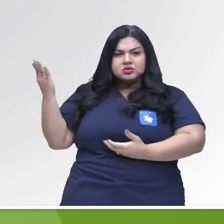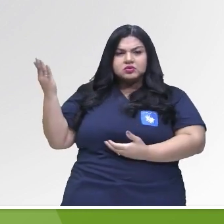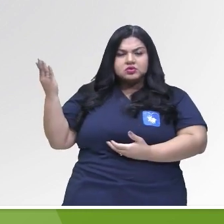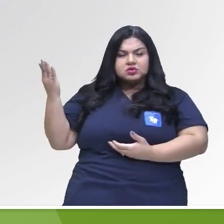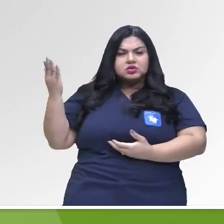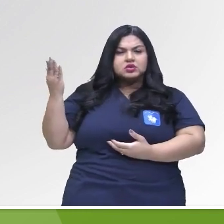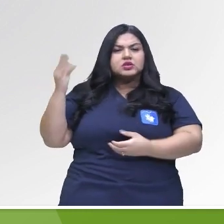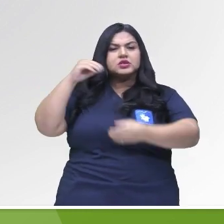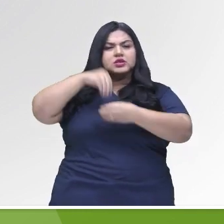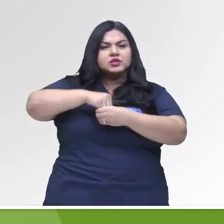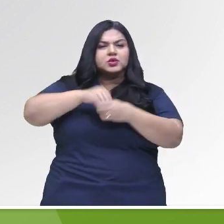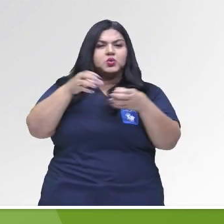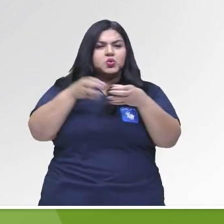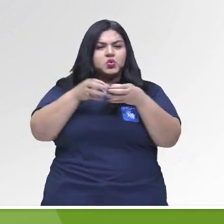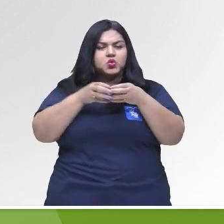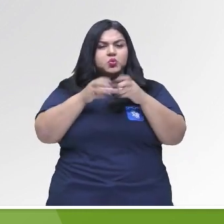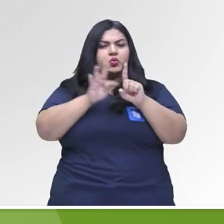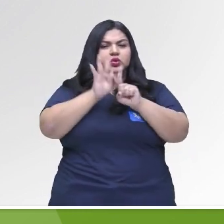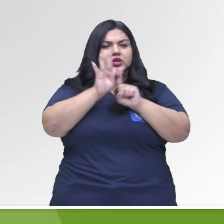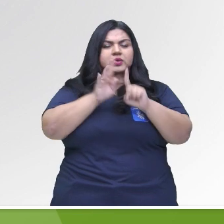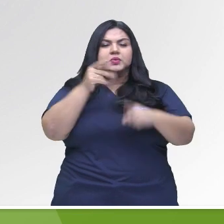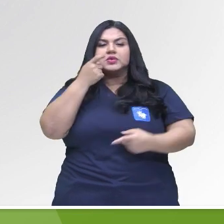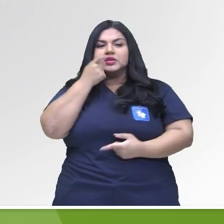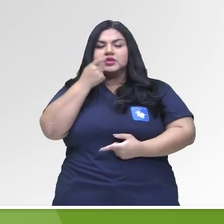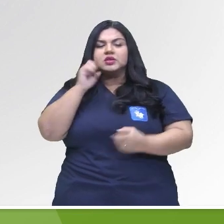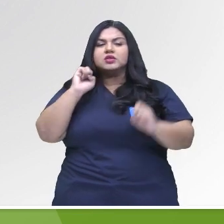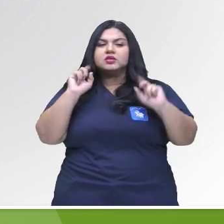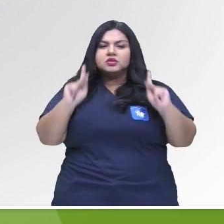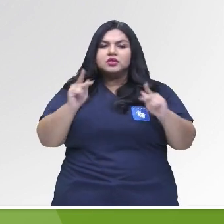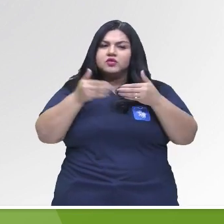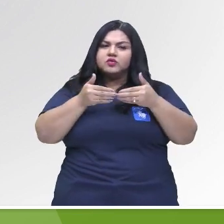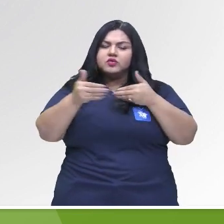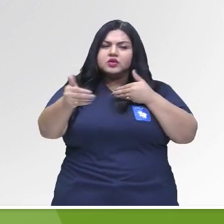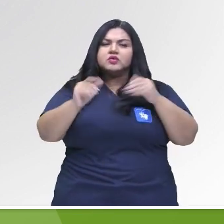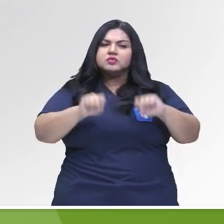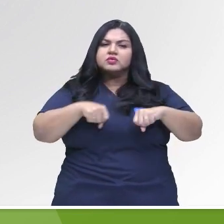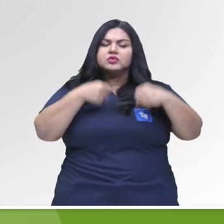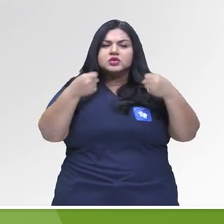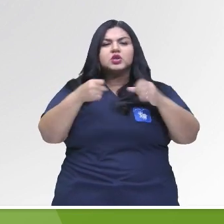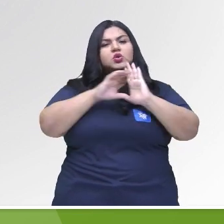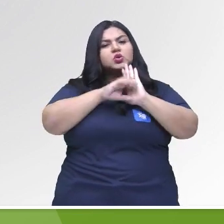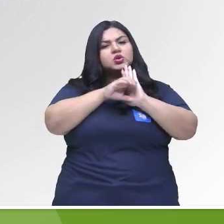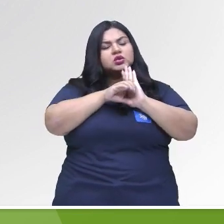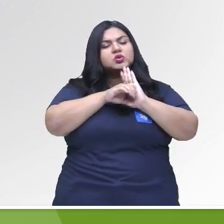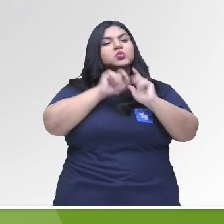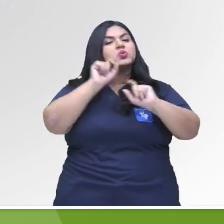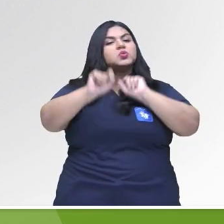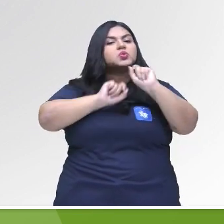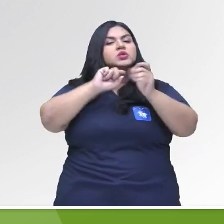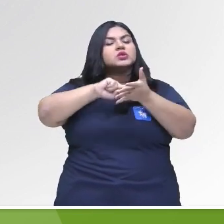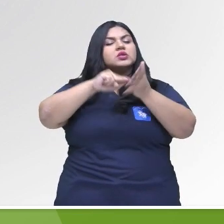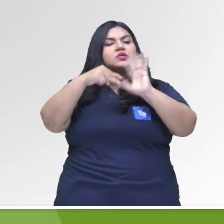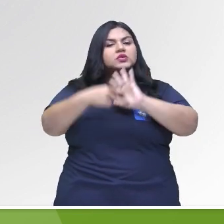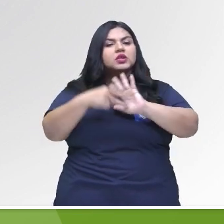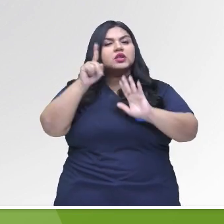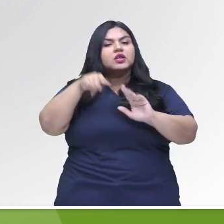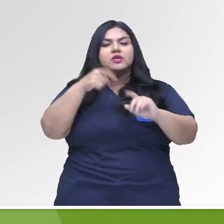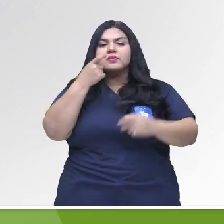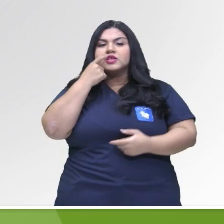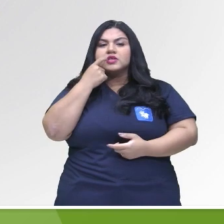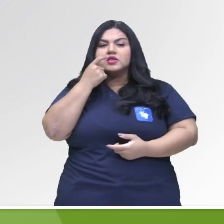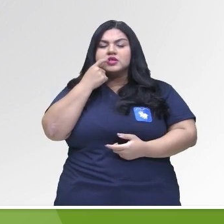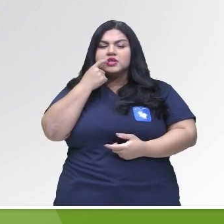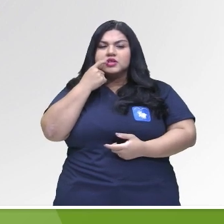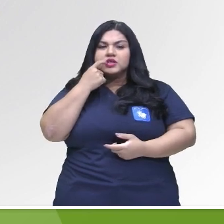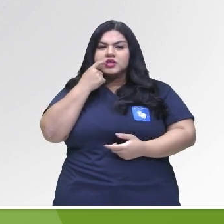classificação de termoplásticos, tá? Então vamos lá reforçar aqui o conceito de termoplástico. É aquele plástico,